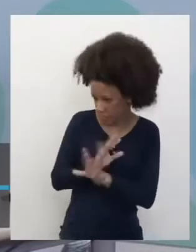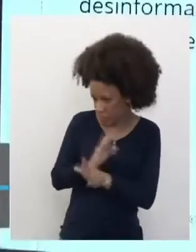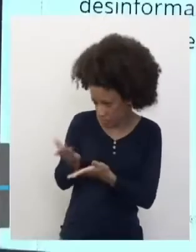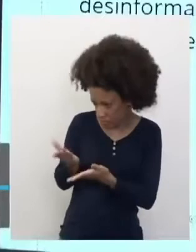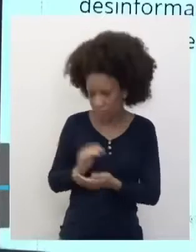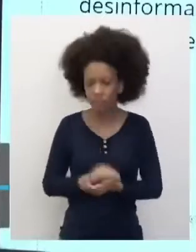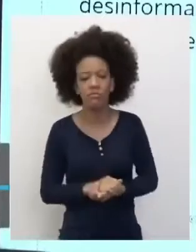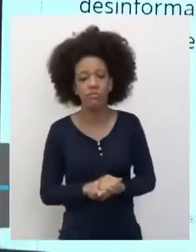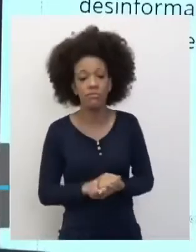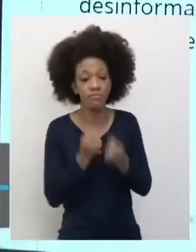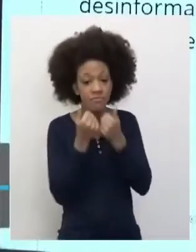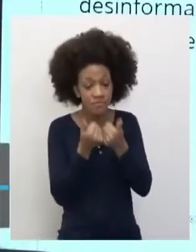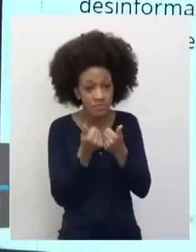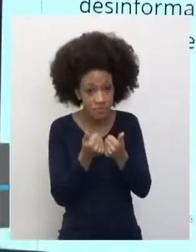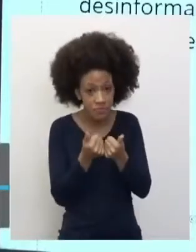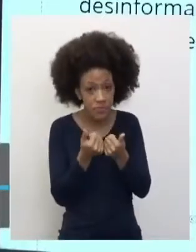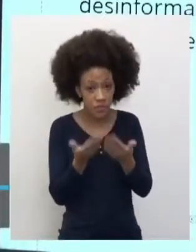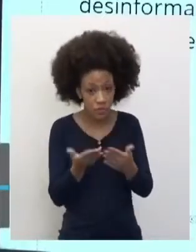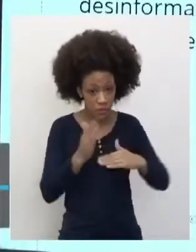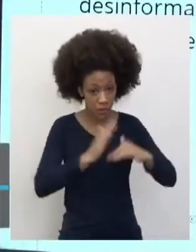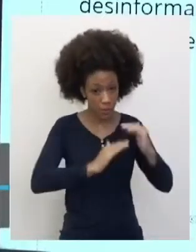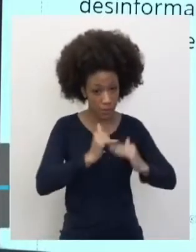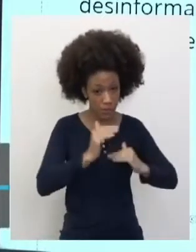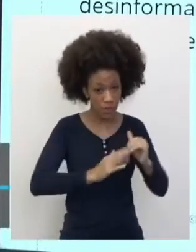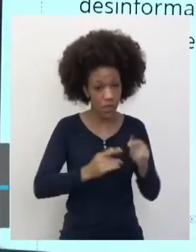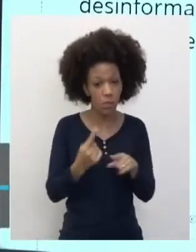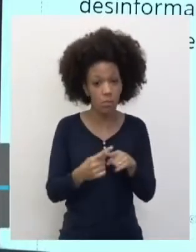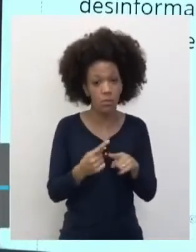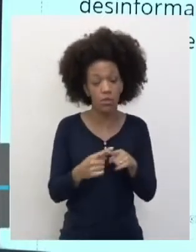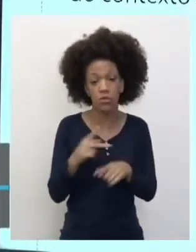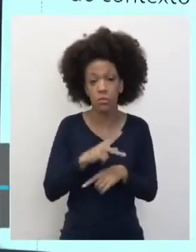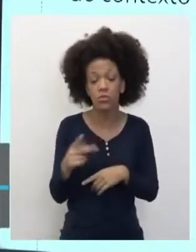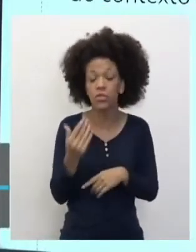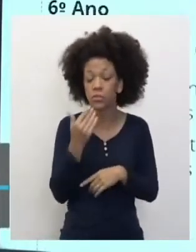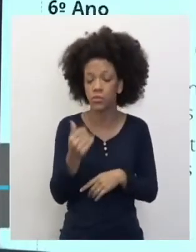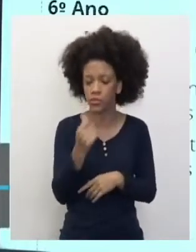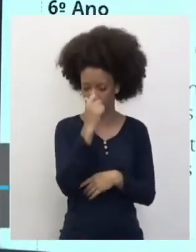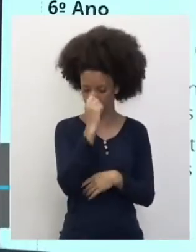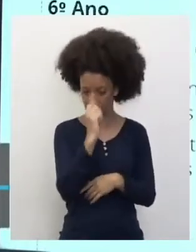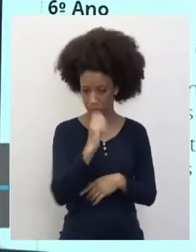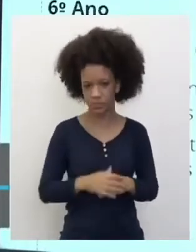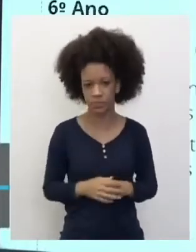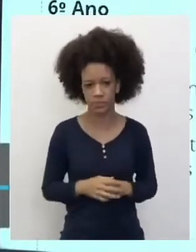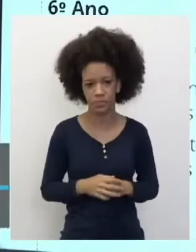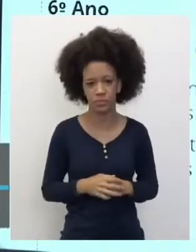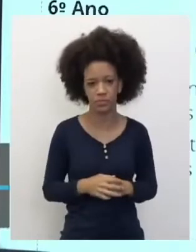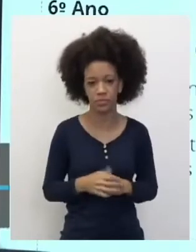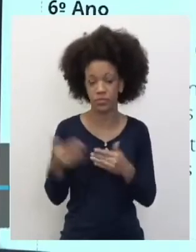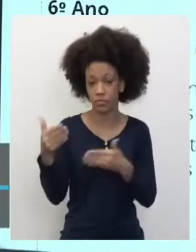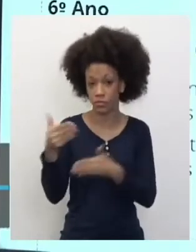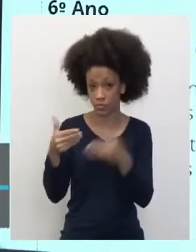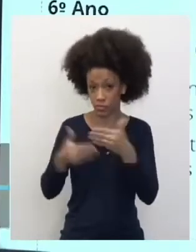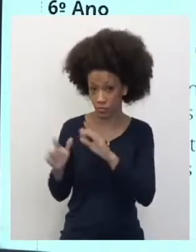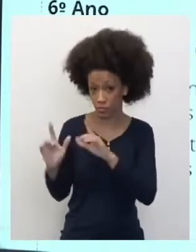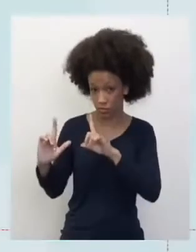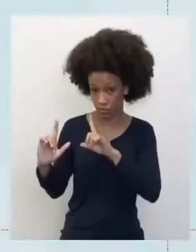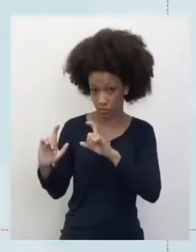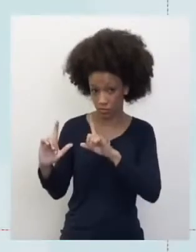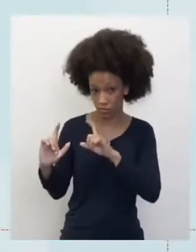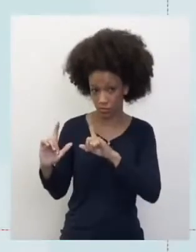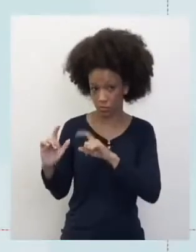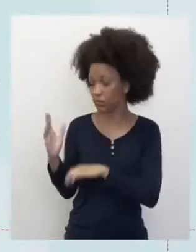muito bem. Eu vou voltar um pouquinho nas habilidades que os professores estão pedindo, tá bom? Vamos lá. Professores, deem um print aí na